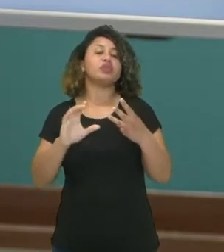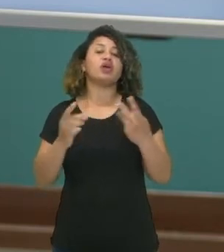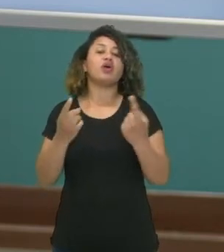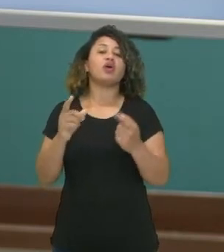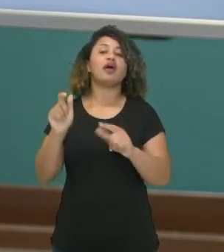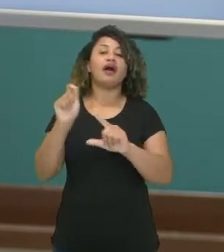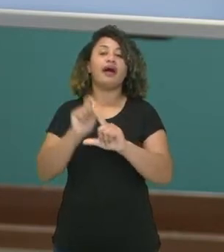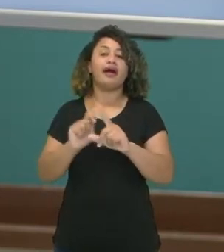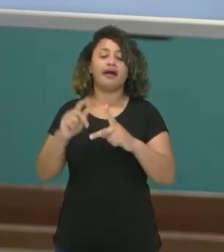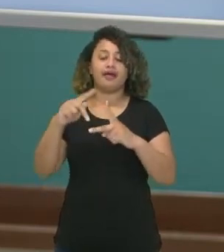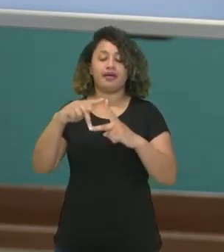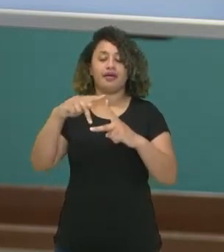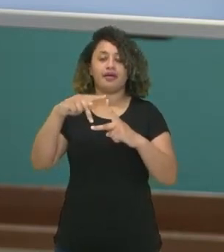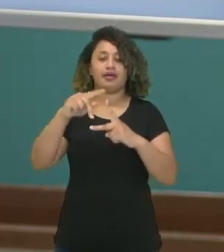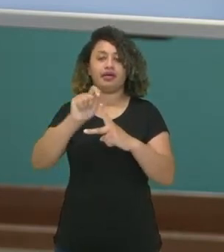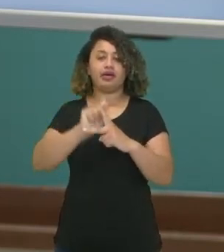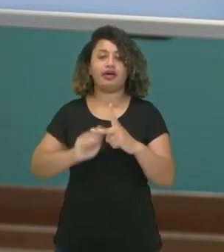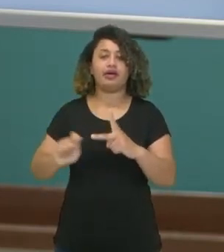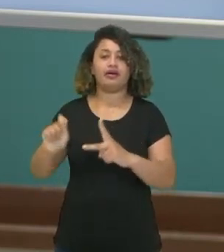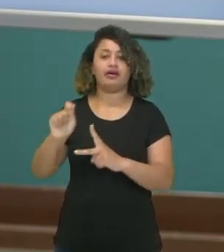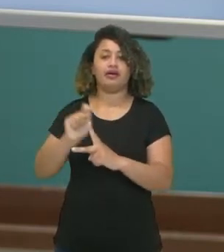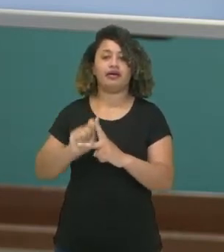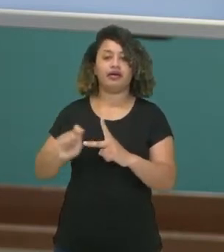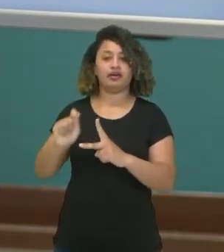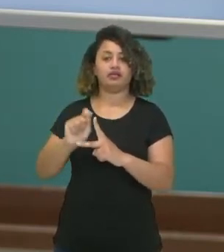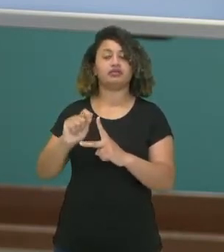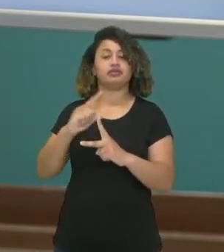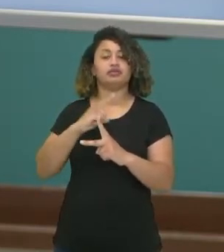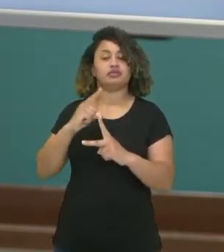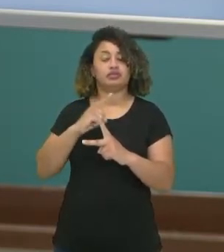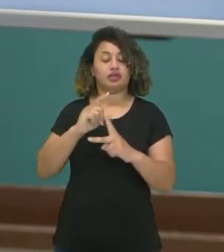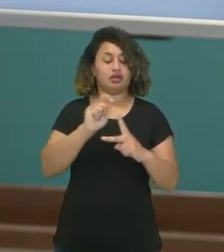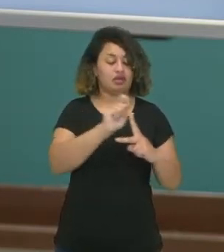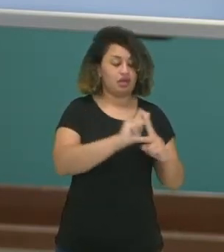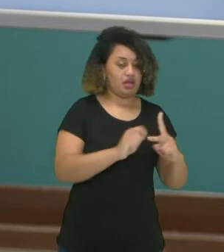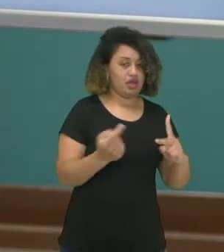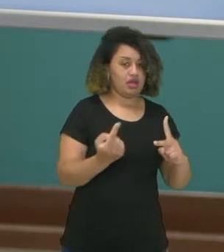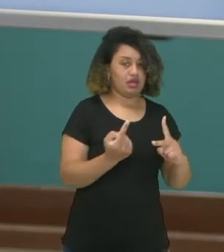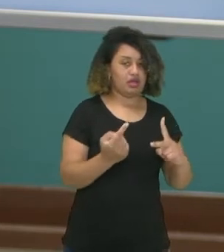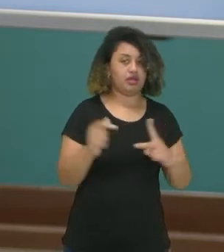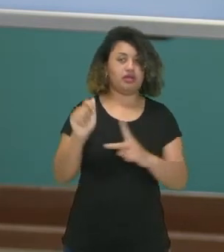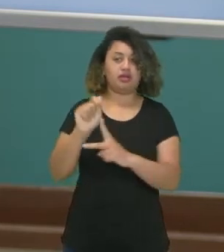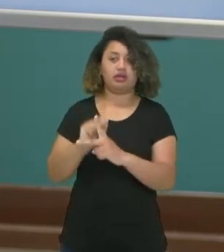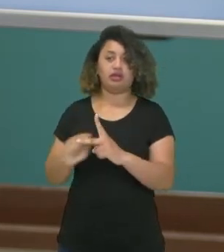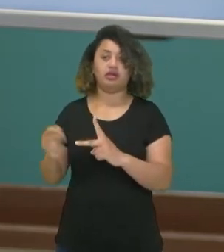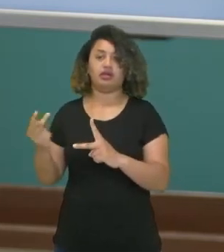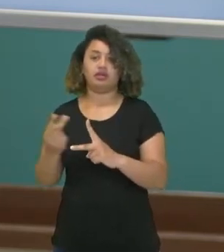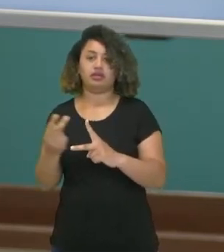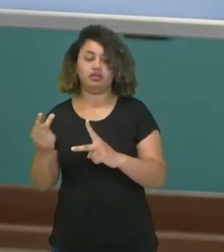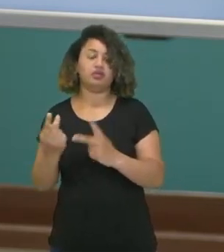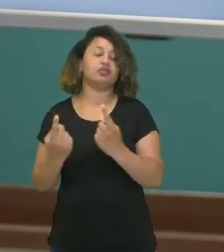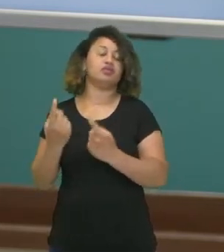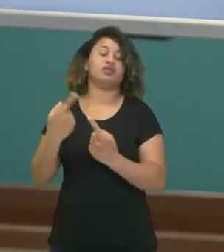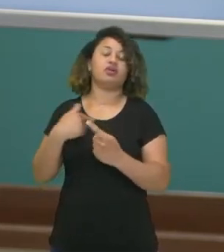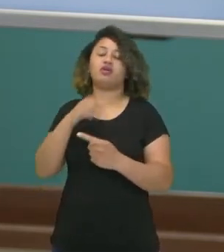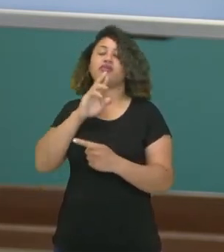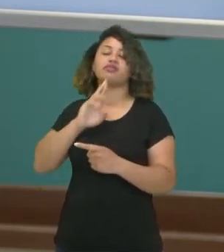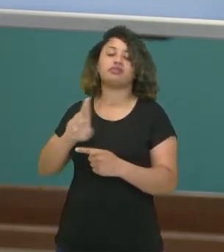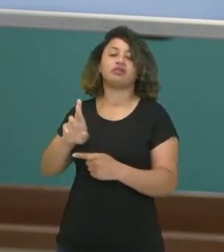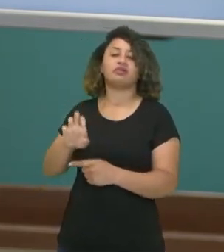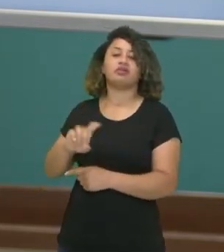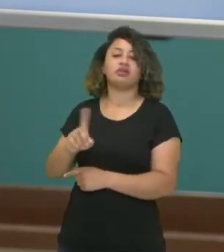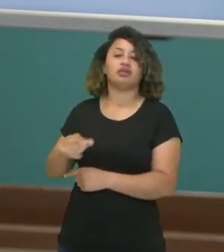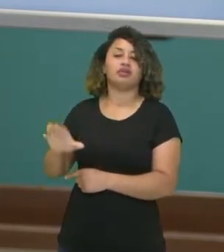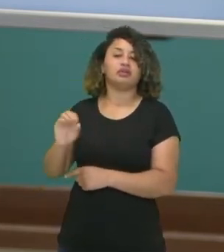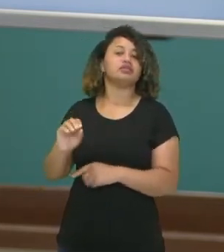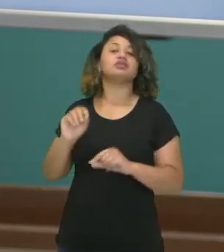área do quadrado, ou seja, a razão da área do quadrado na figura 1 e a área do quadrado na